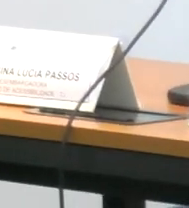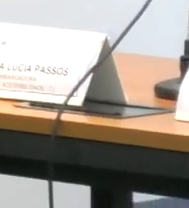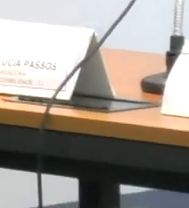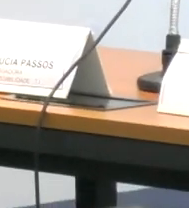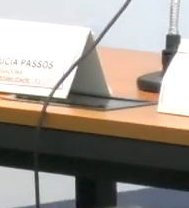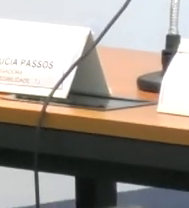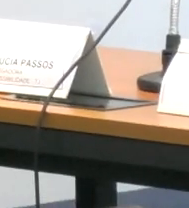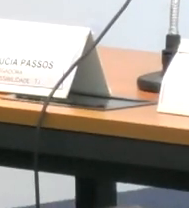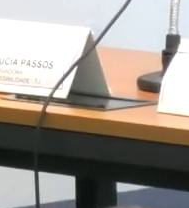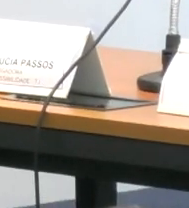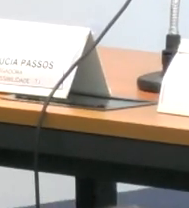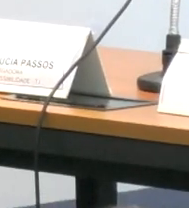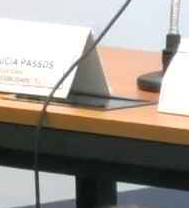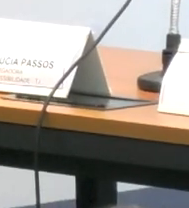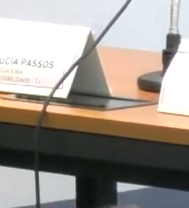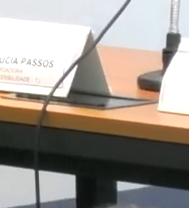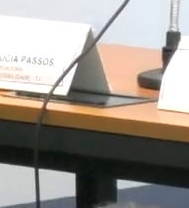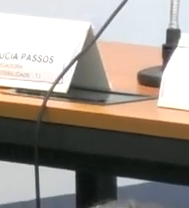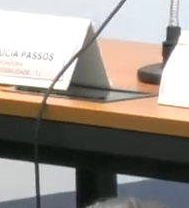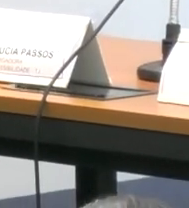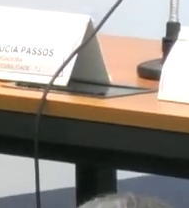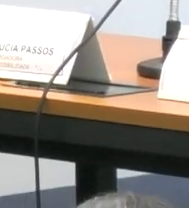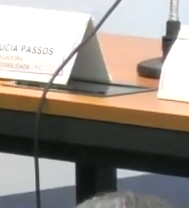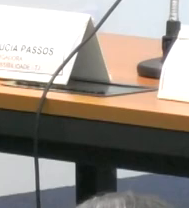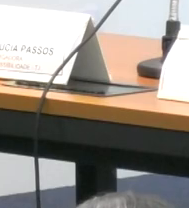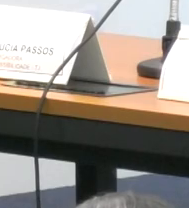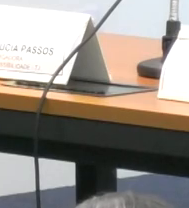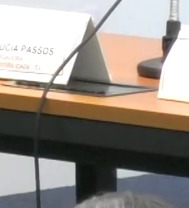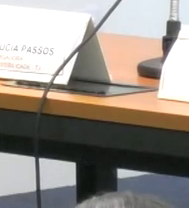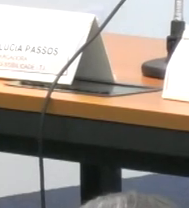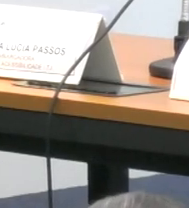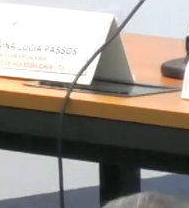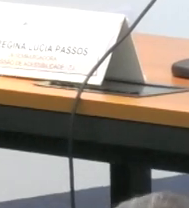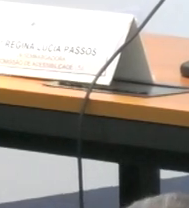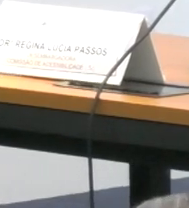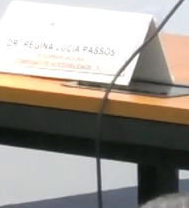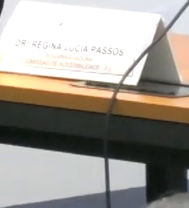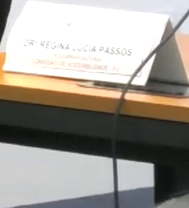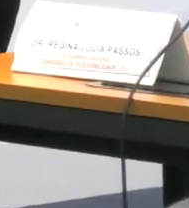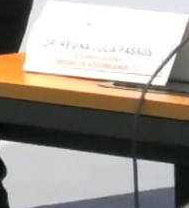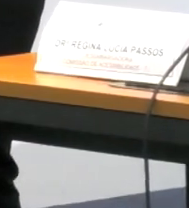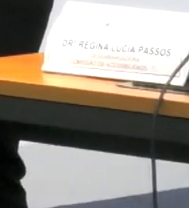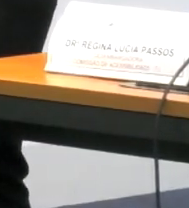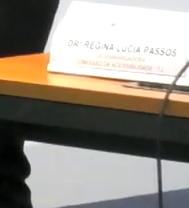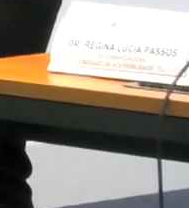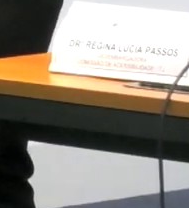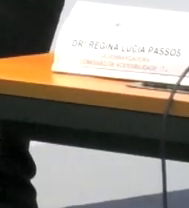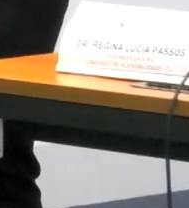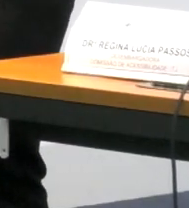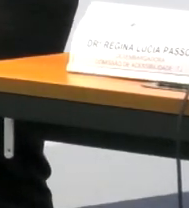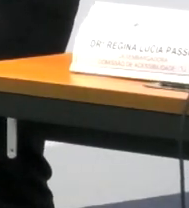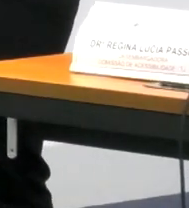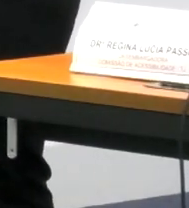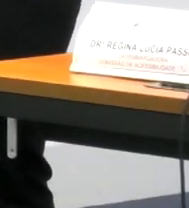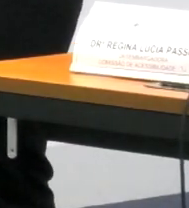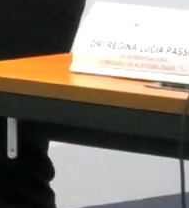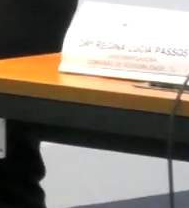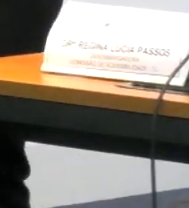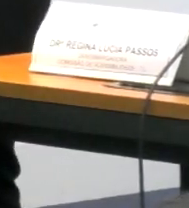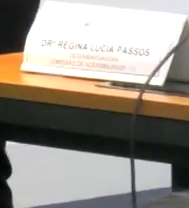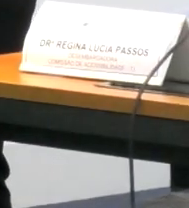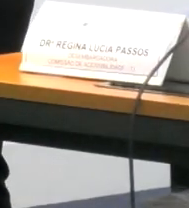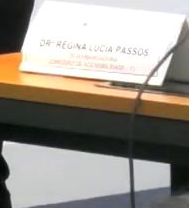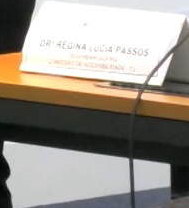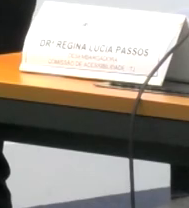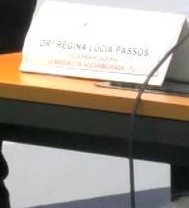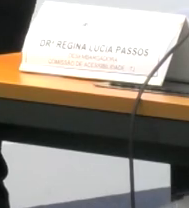esse conjunto não tem como separar Ah eu dou a terapia aba mas tem que ser o supervisor Apenas não existe não tem essa possibilidade